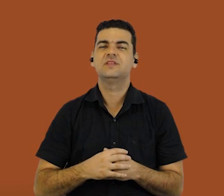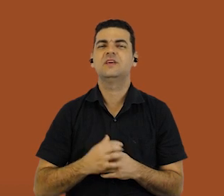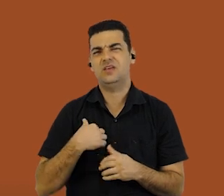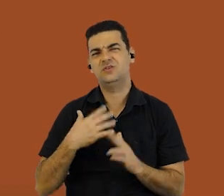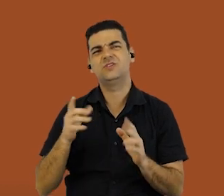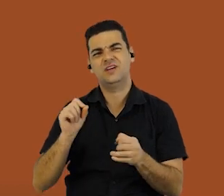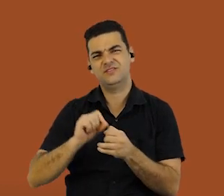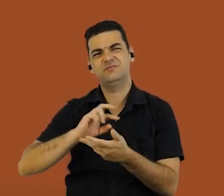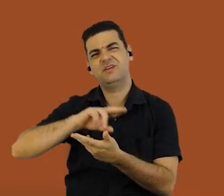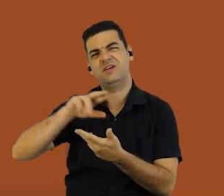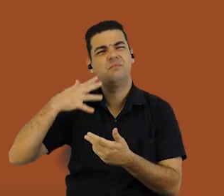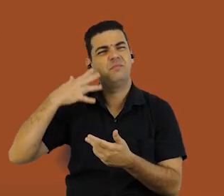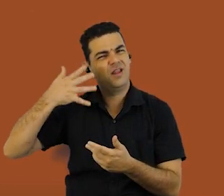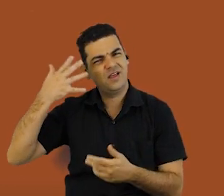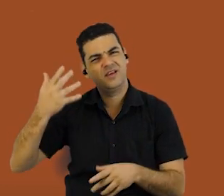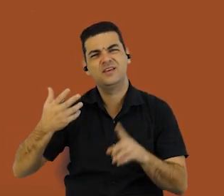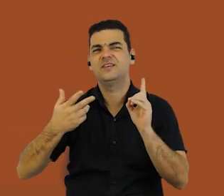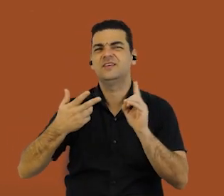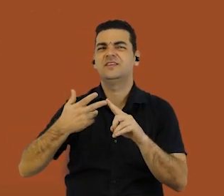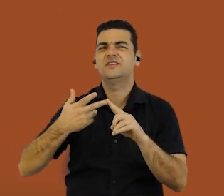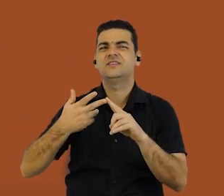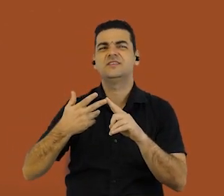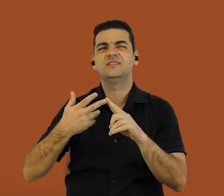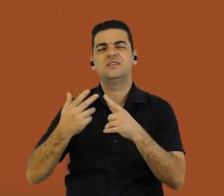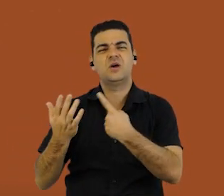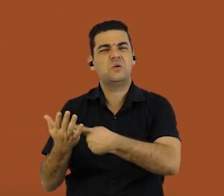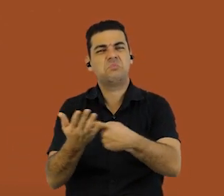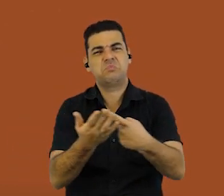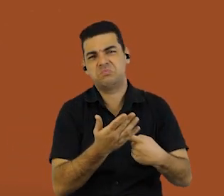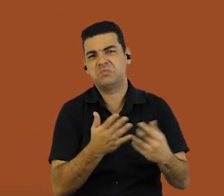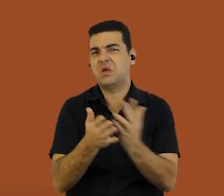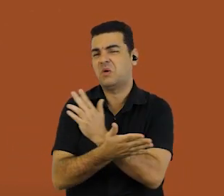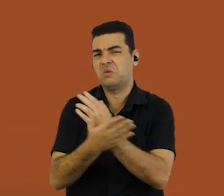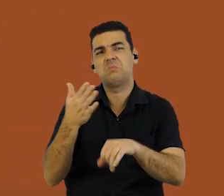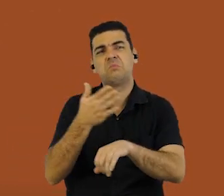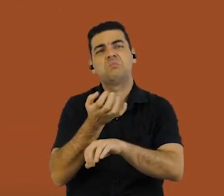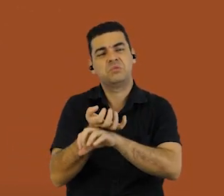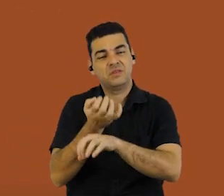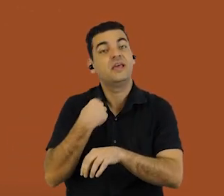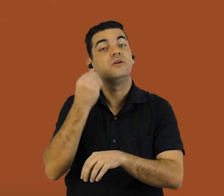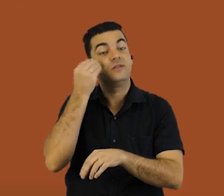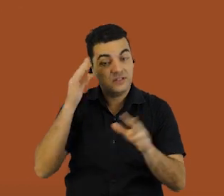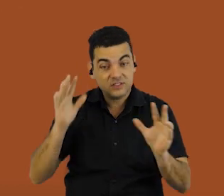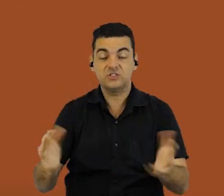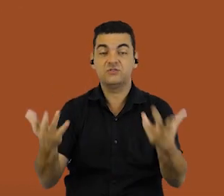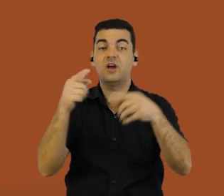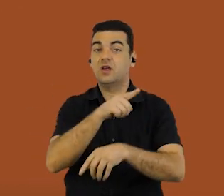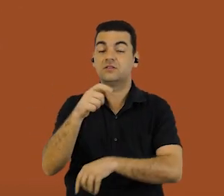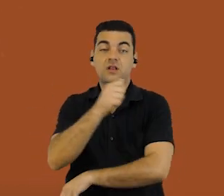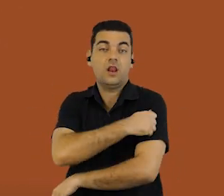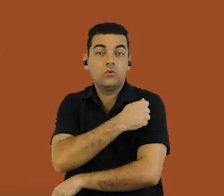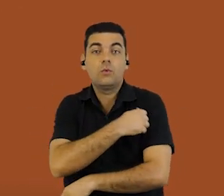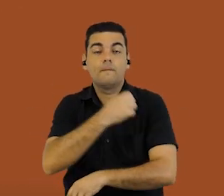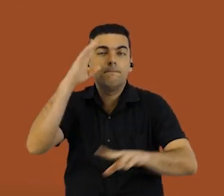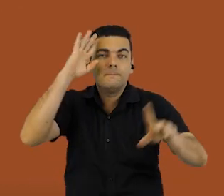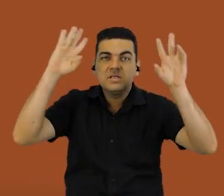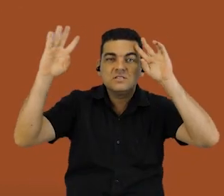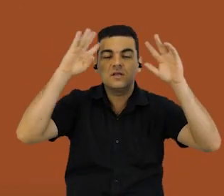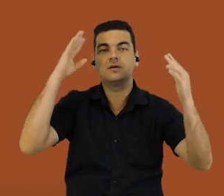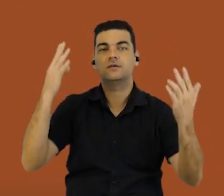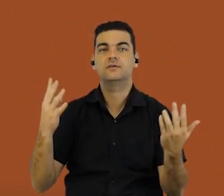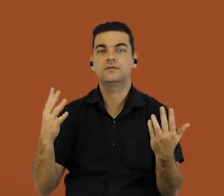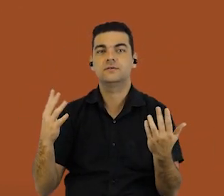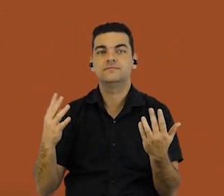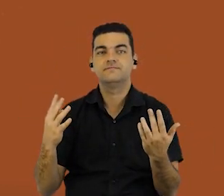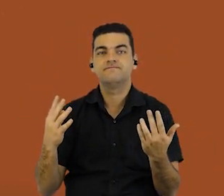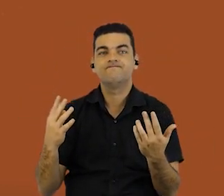em disciplinas de seminários, em disciplinas de combinatória, então faço provocação aos alunos para eles começarem a pensar